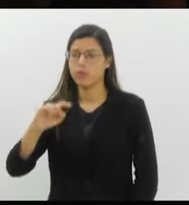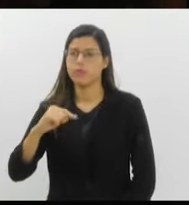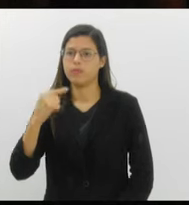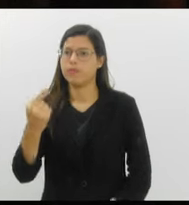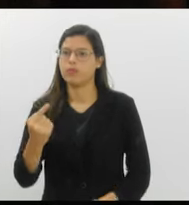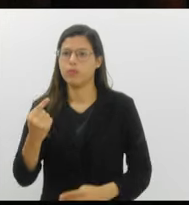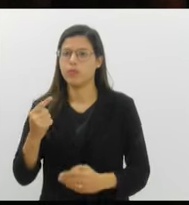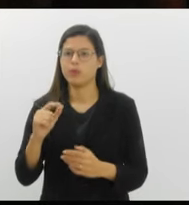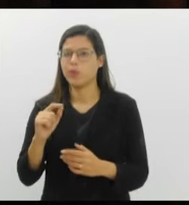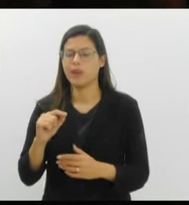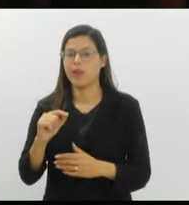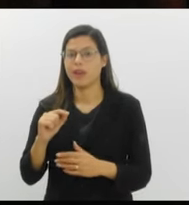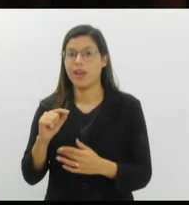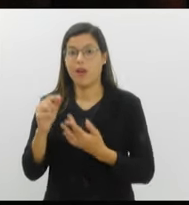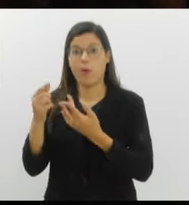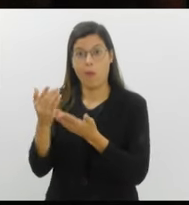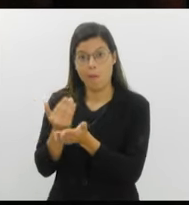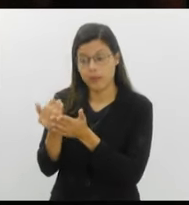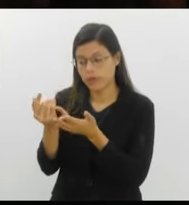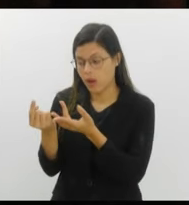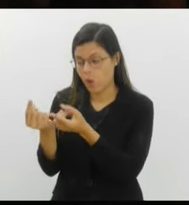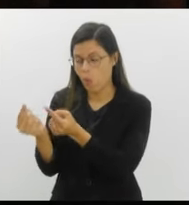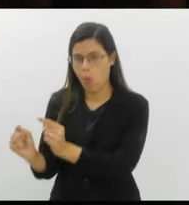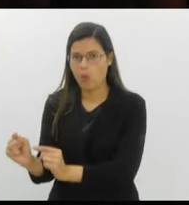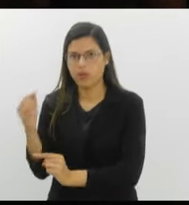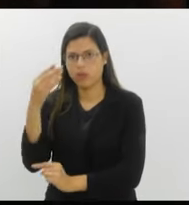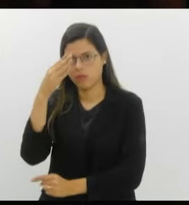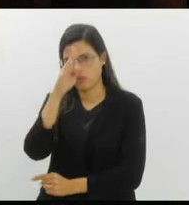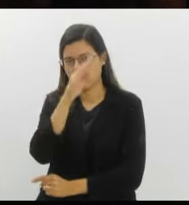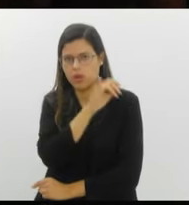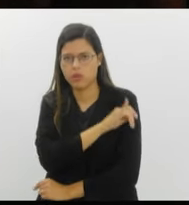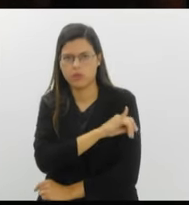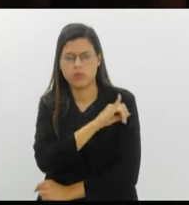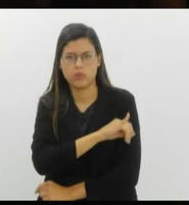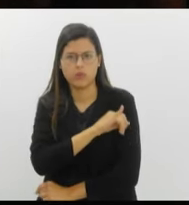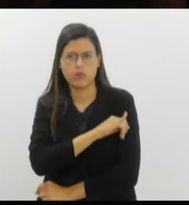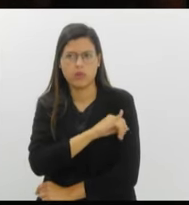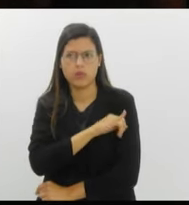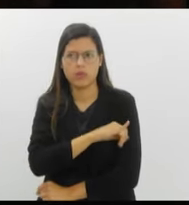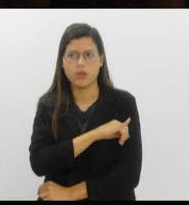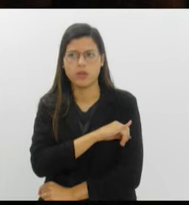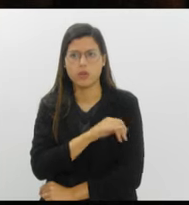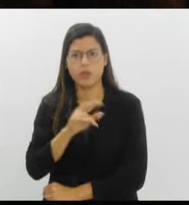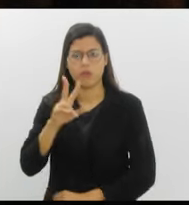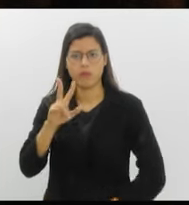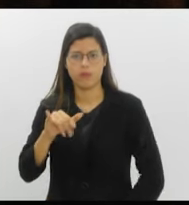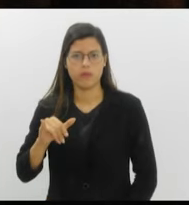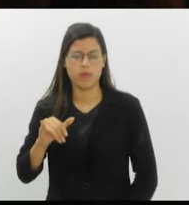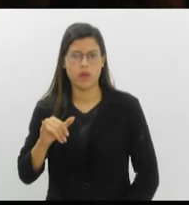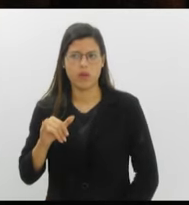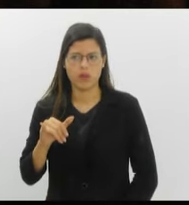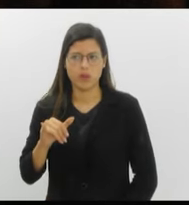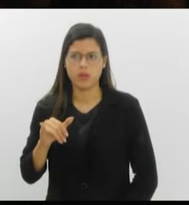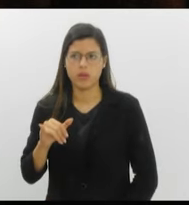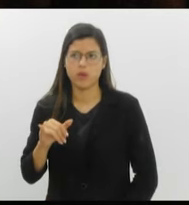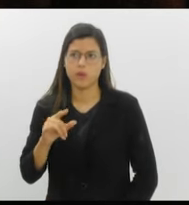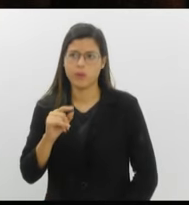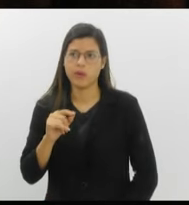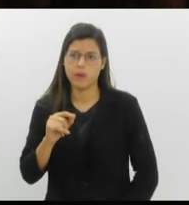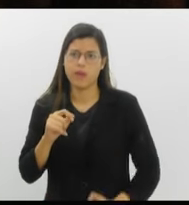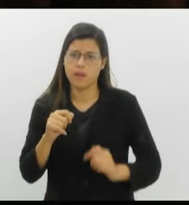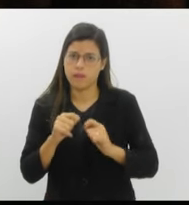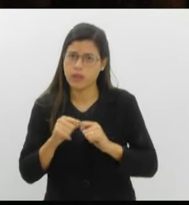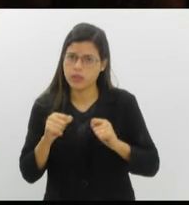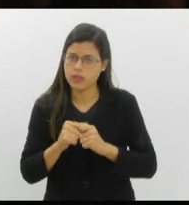maior opositor de Bolsonaro no Rio de Janeiro e é isso que vai lhe impor a derrota cachapante